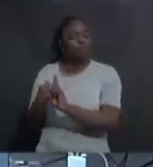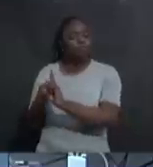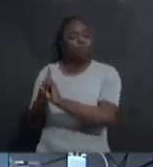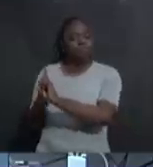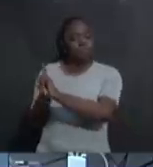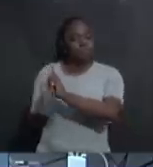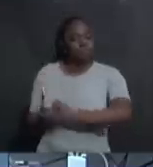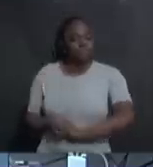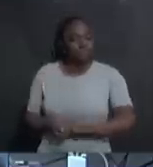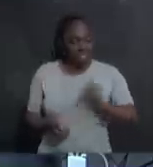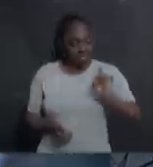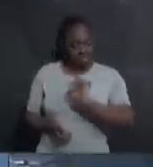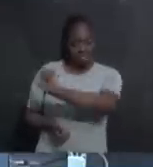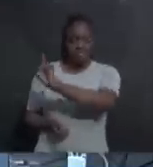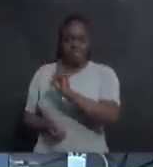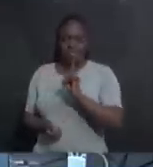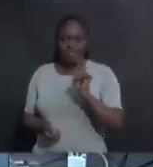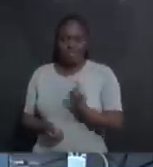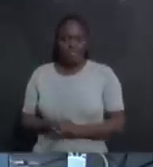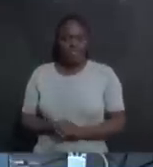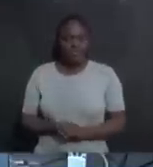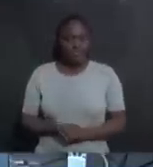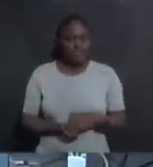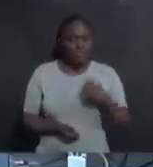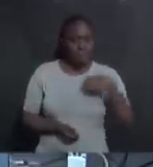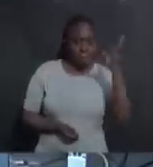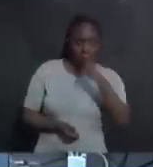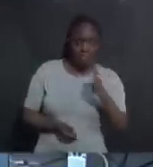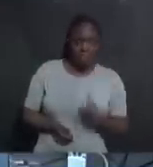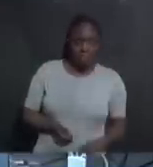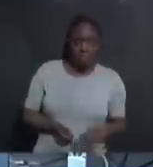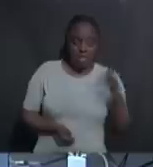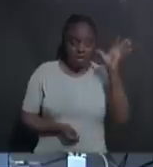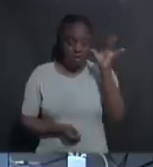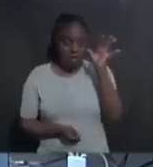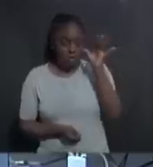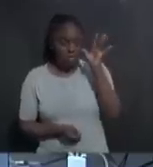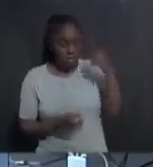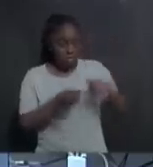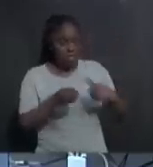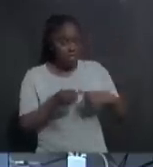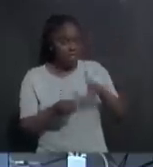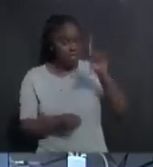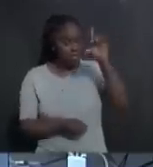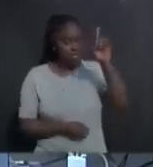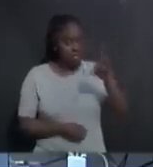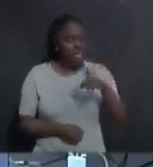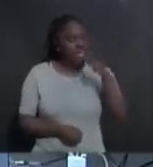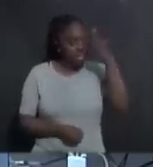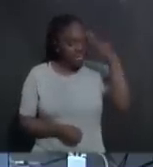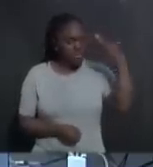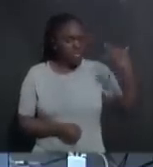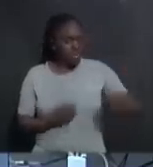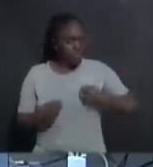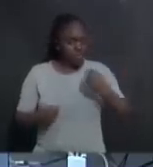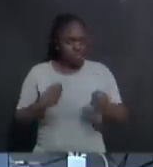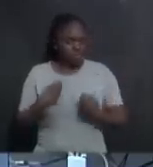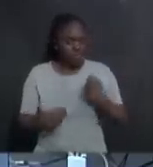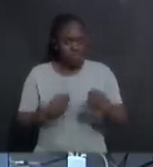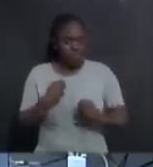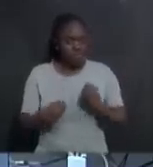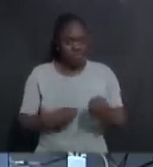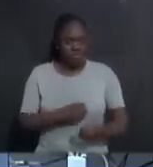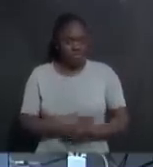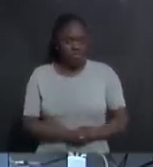Você é doido? Né? Ser brasileiro tem alguma vantagem. Eu assisti Cidade de Deus, eu sei movimentar. Uma